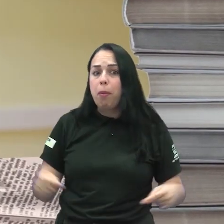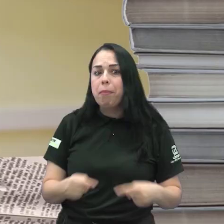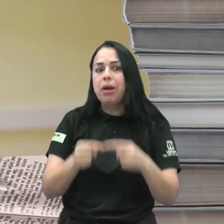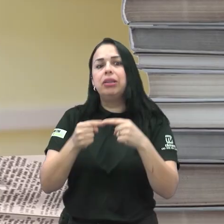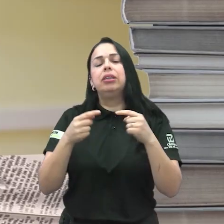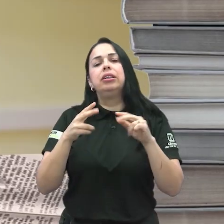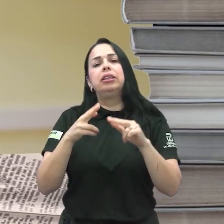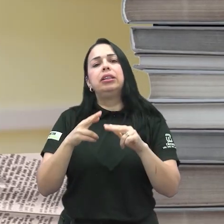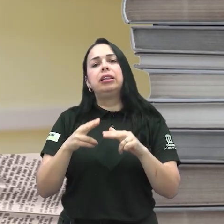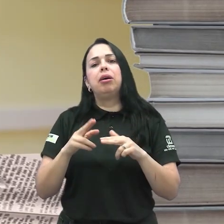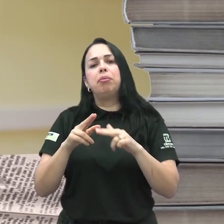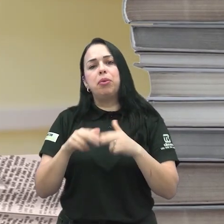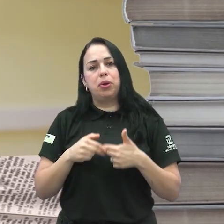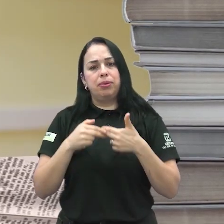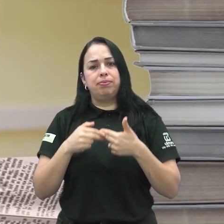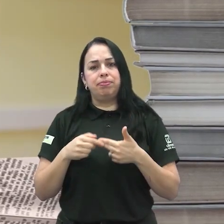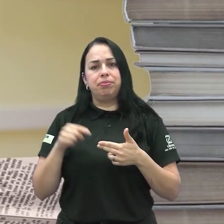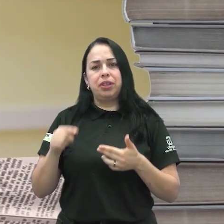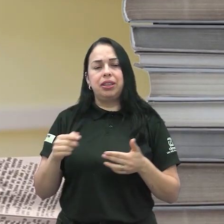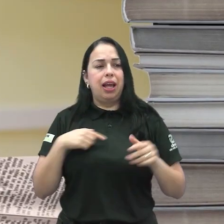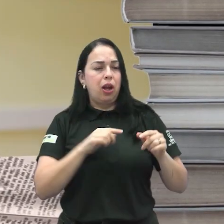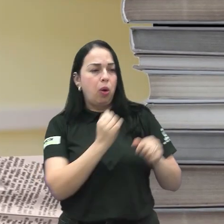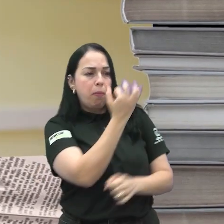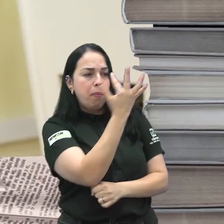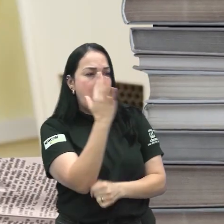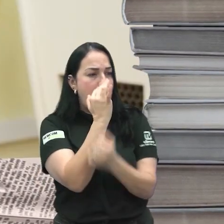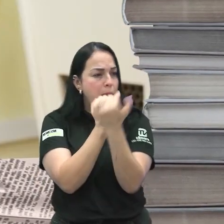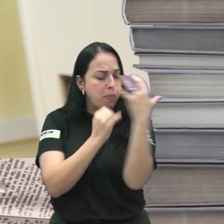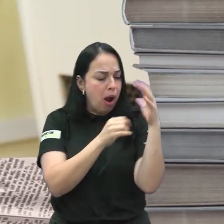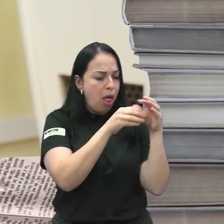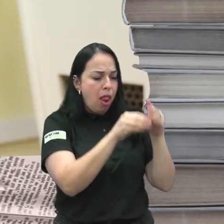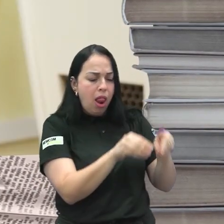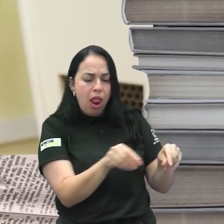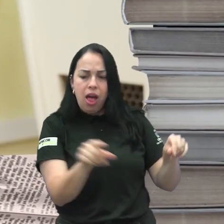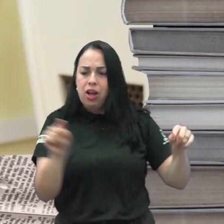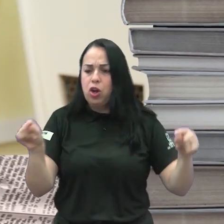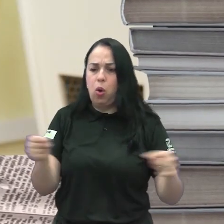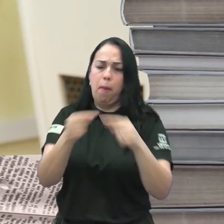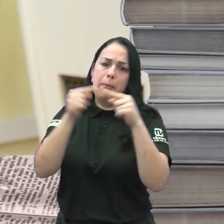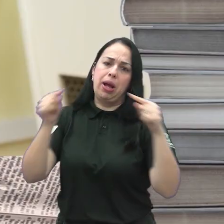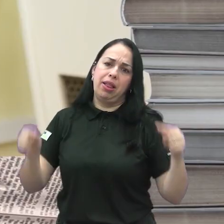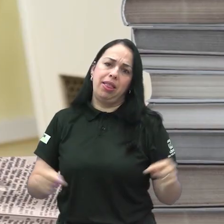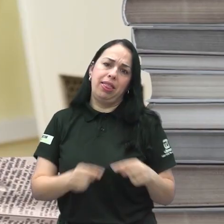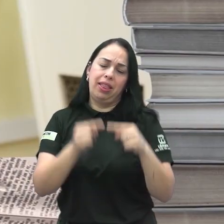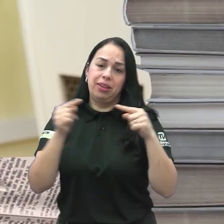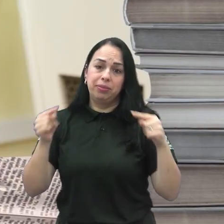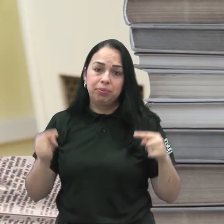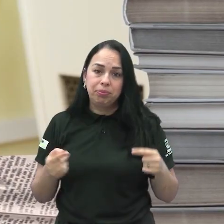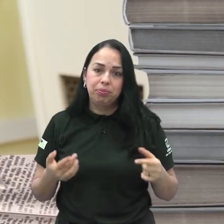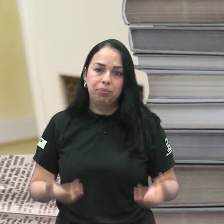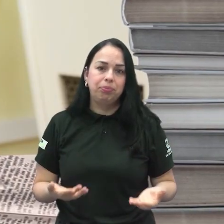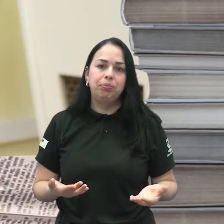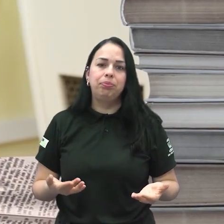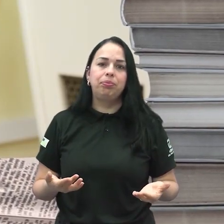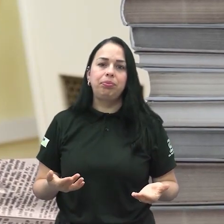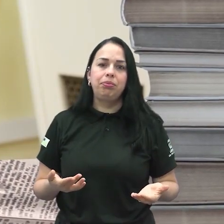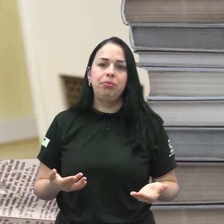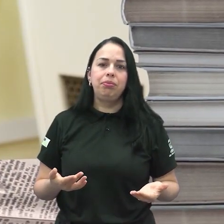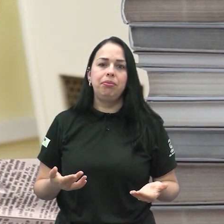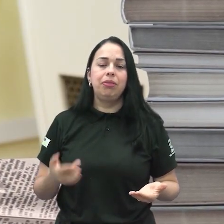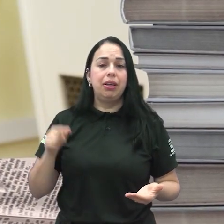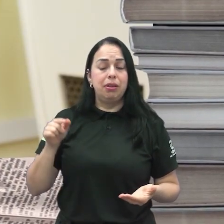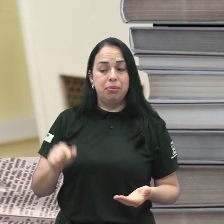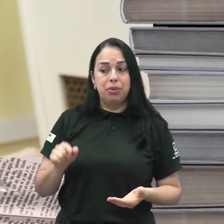a partir de elementos da terra, o que reforça essa imagem de que, ao fecundar essa